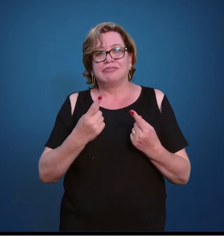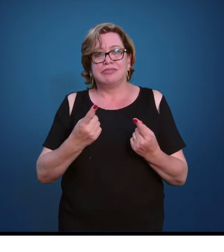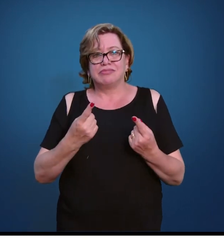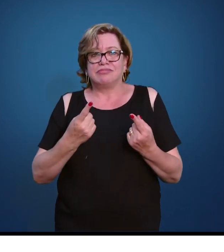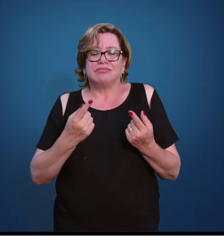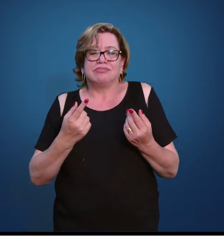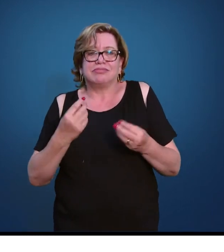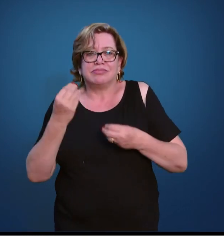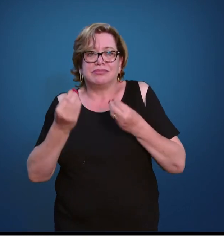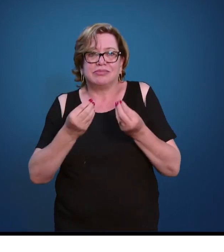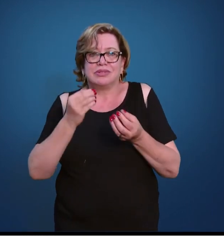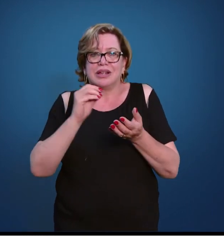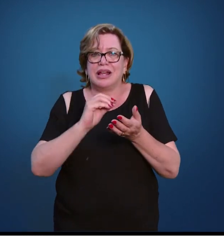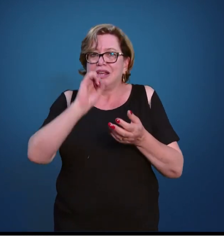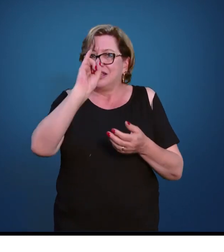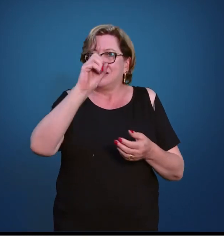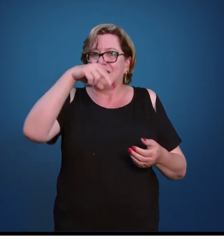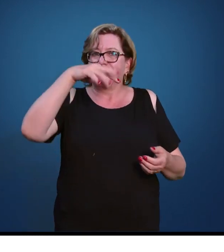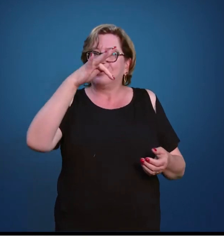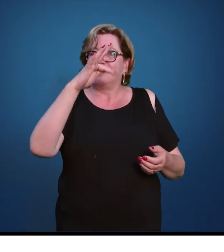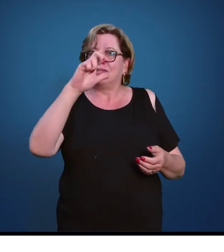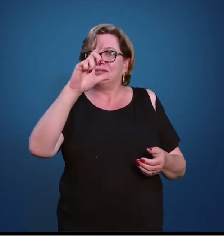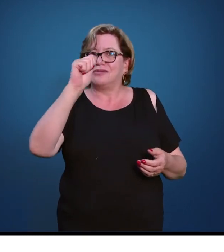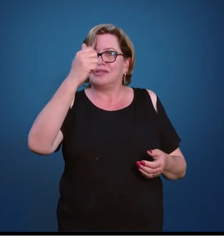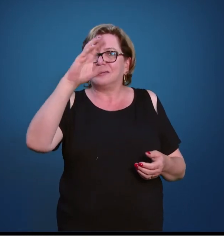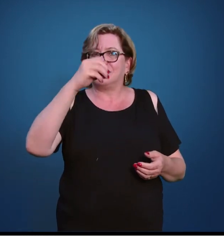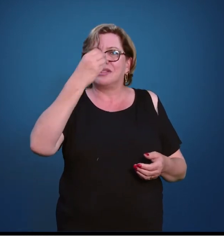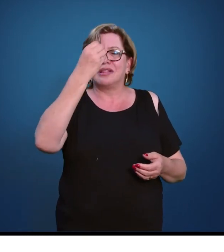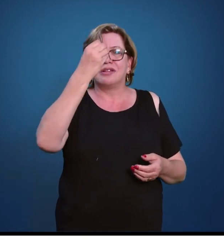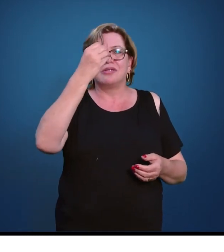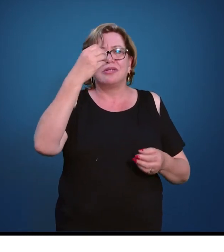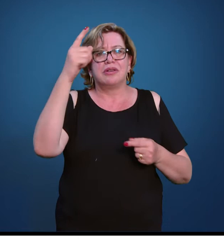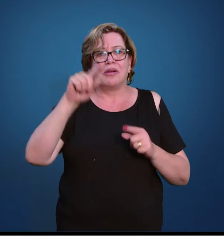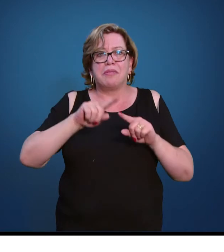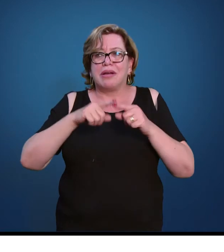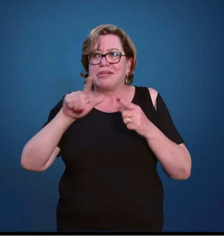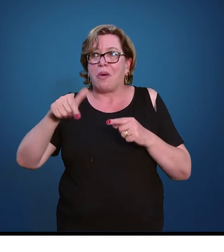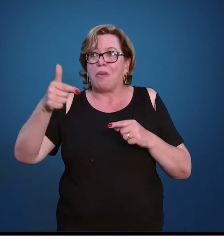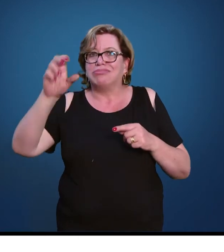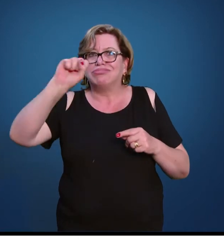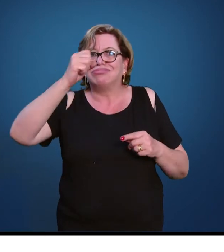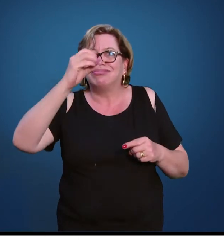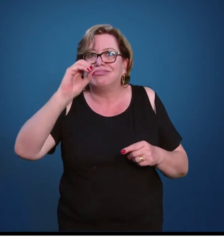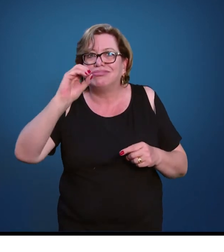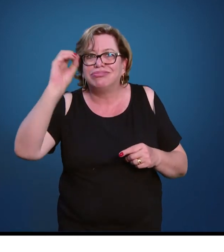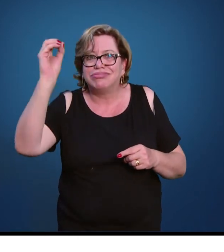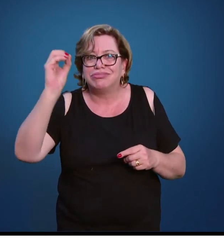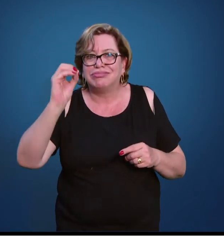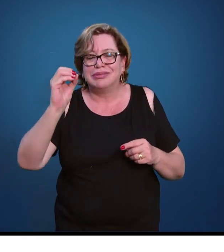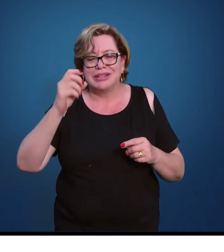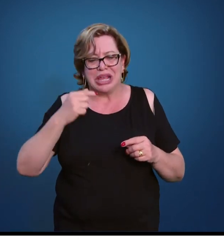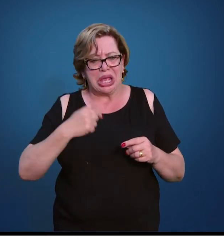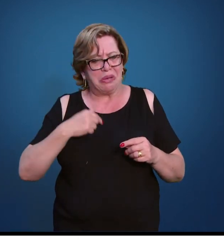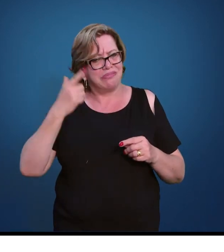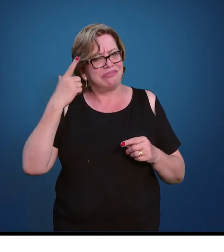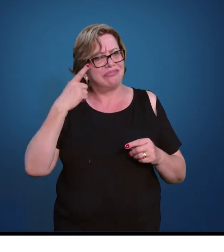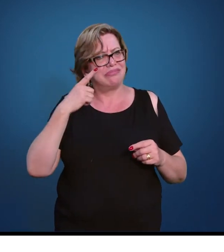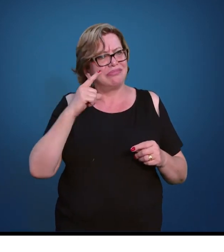de inflação, eu aumentei 40%. Mas se todas as outras aumentaram 80%, eu só